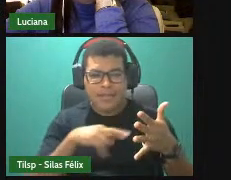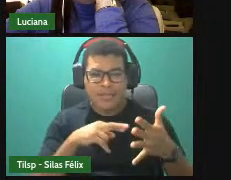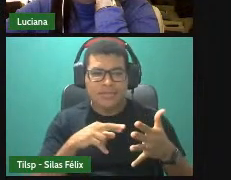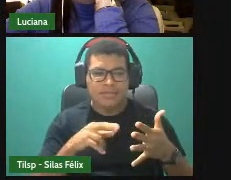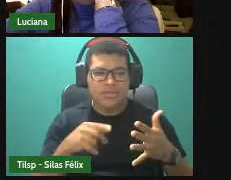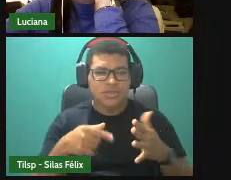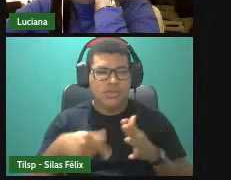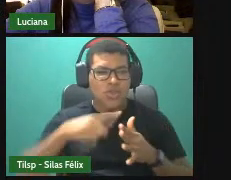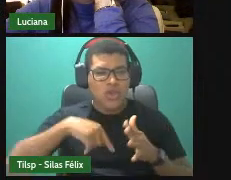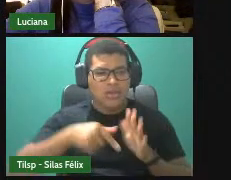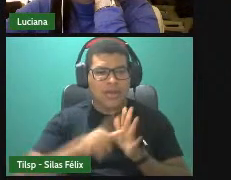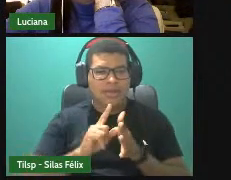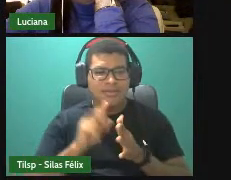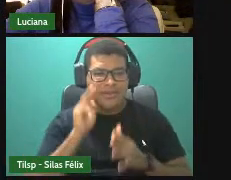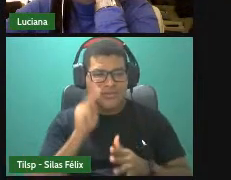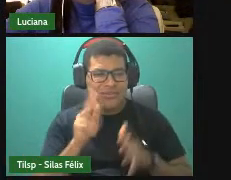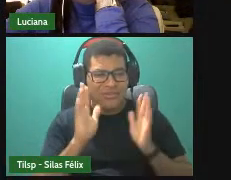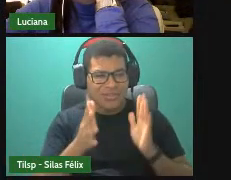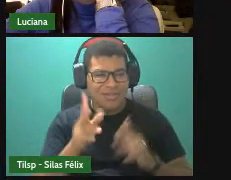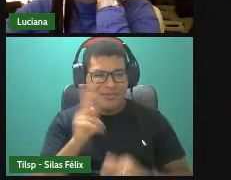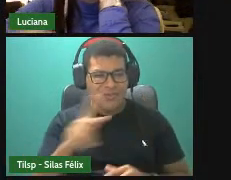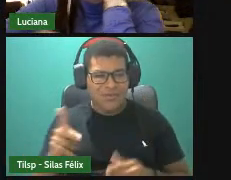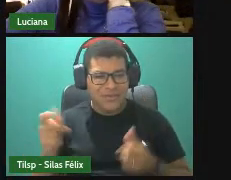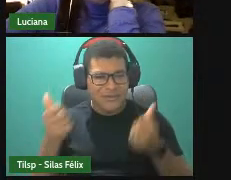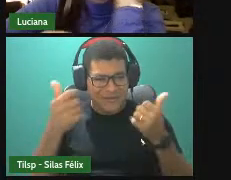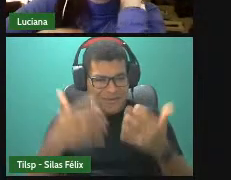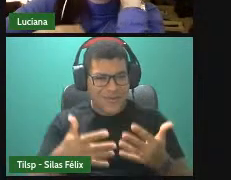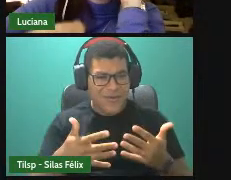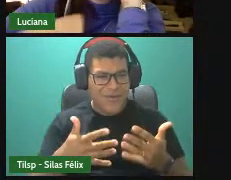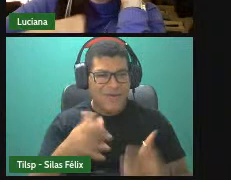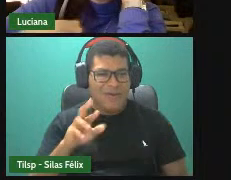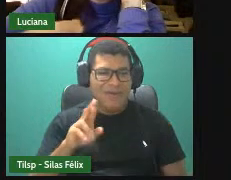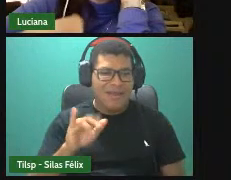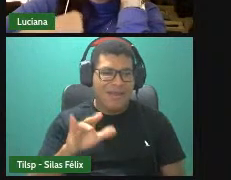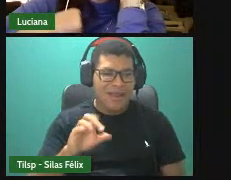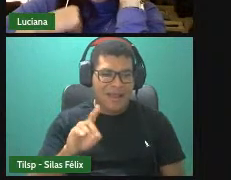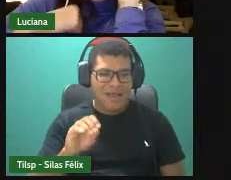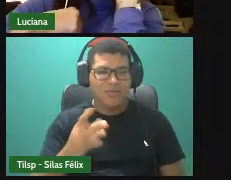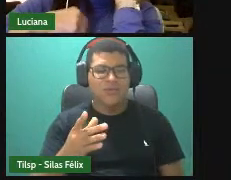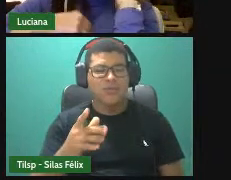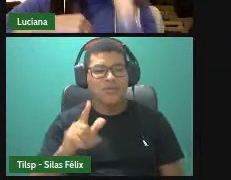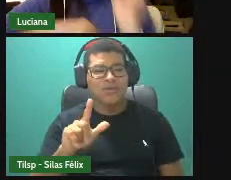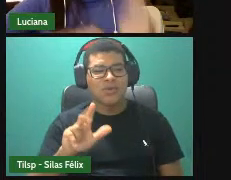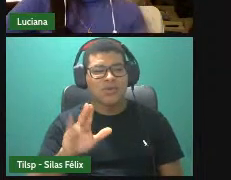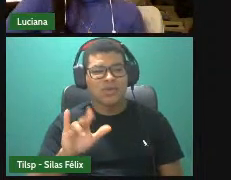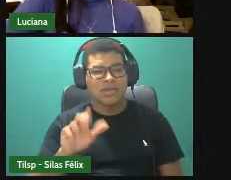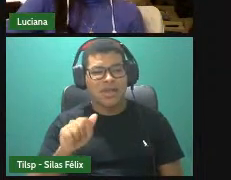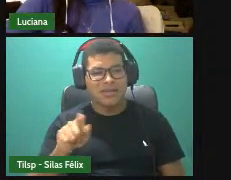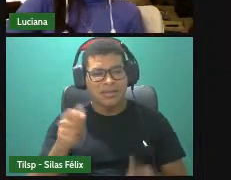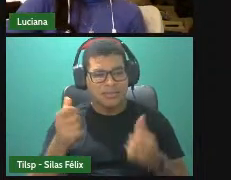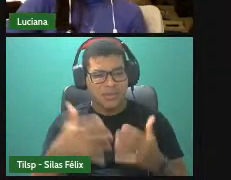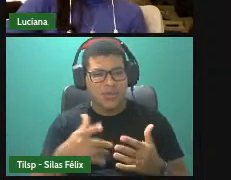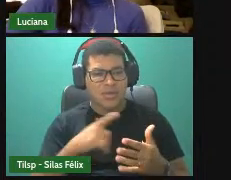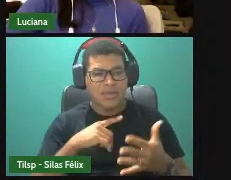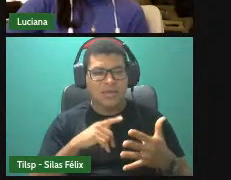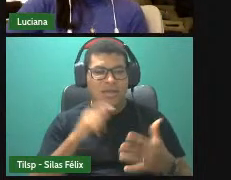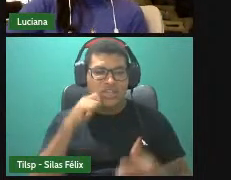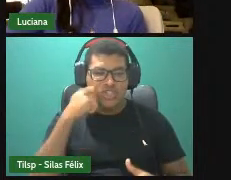aí colocado pelos professores, né, o Ricardo, a Luciana, a questão da odontologia forense,